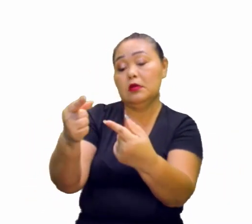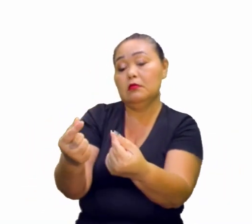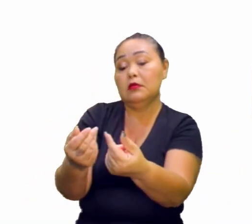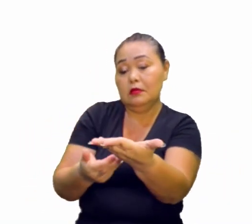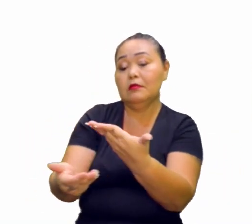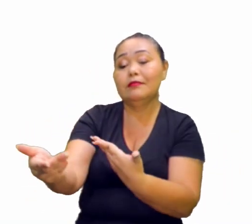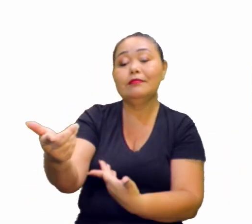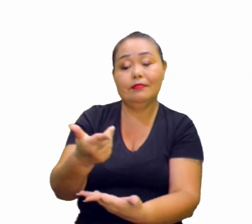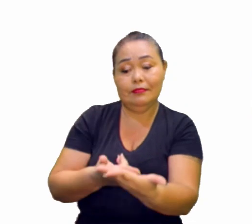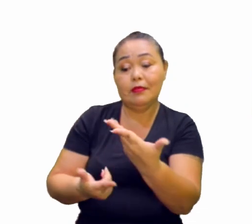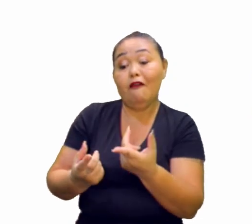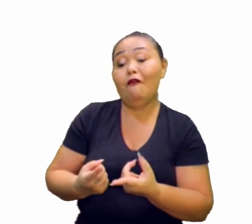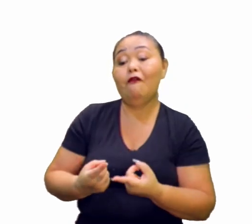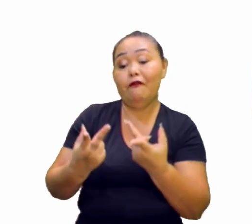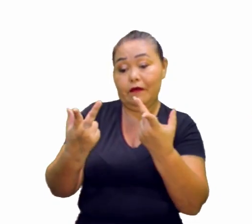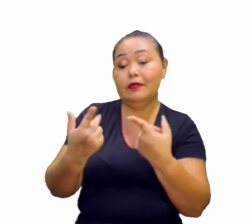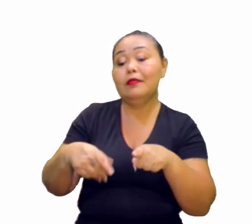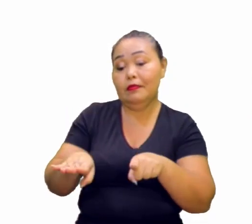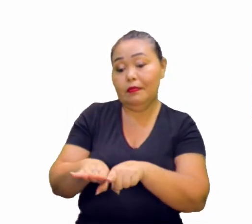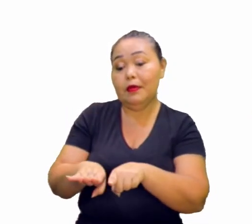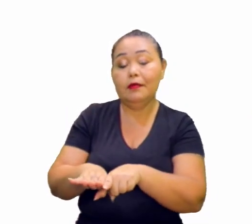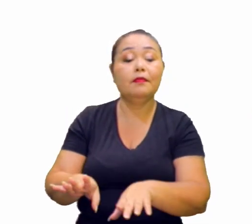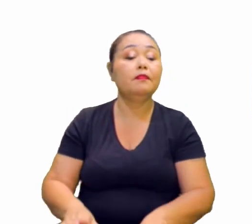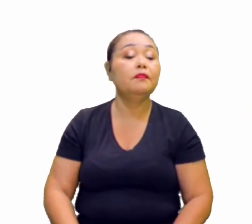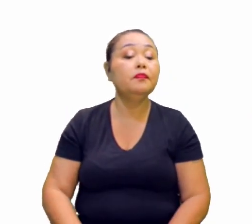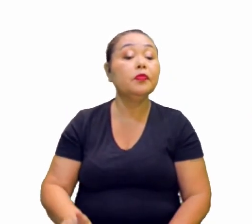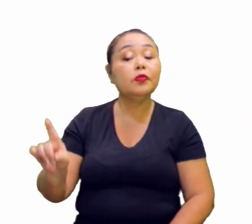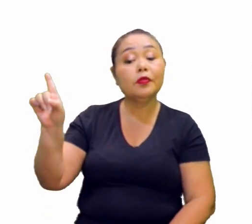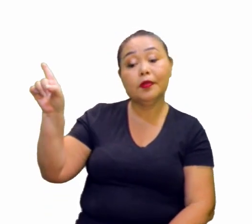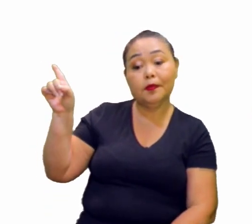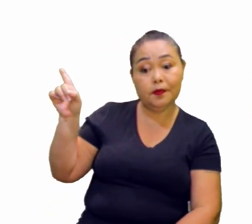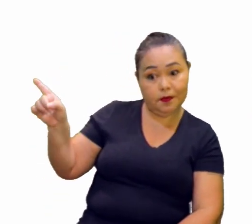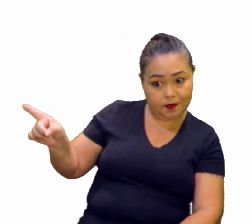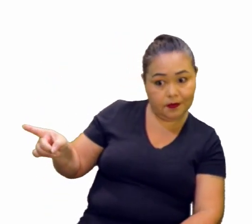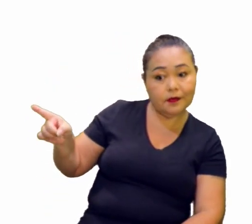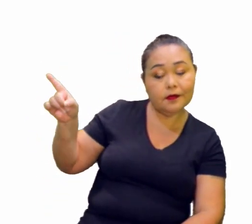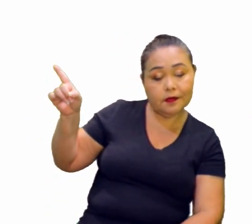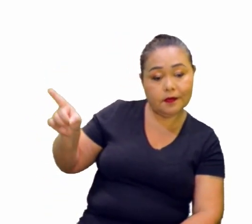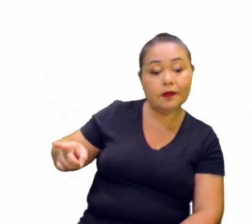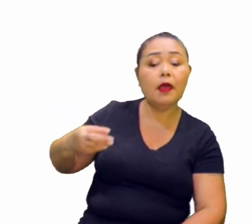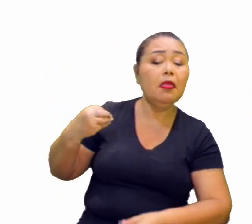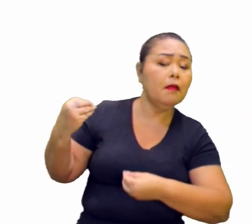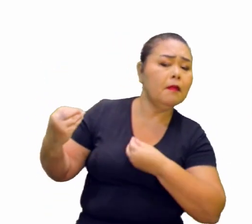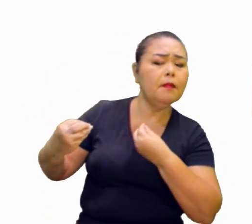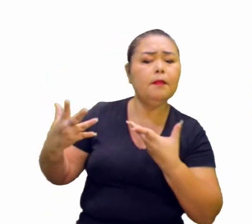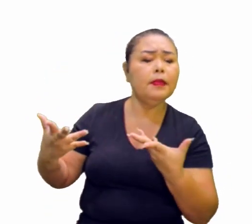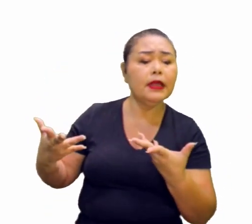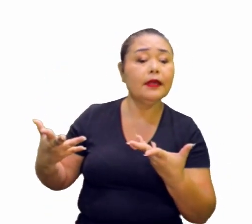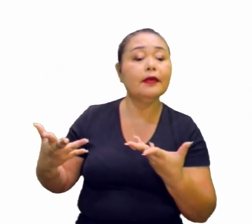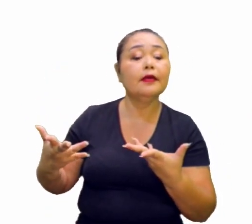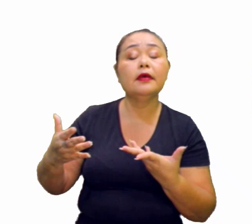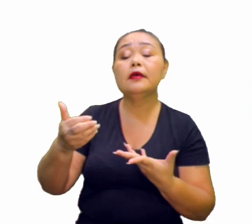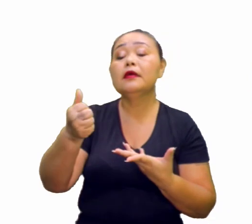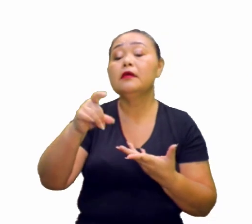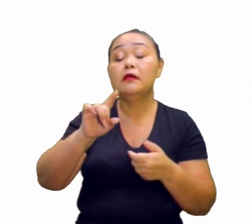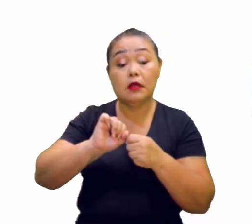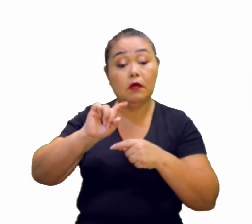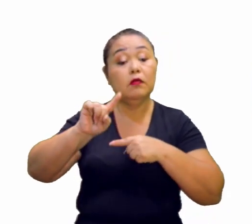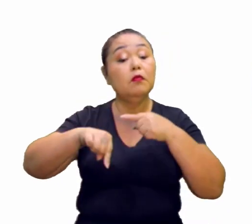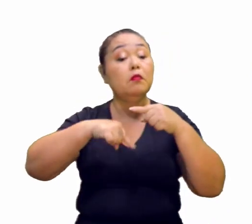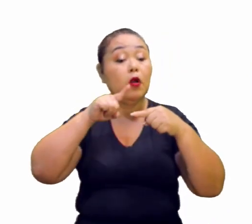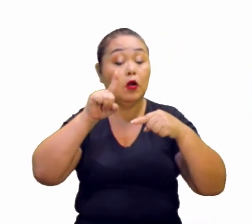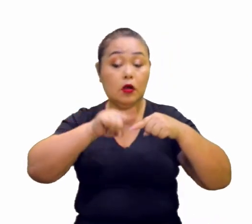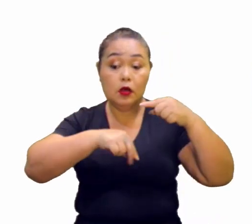e comerciais. A gente falou também dos SAFs nos aspectos funcionais. Eles podem ser de produção